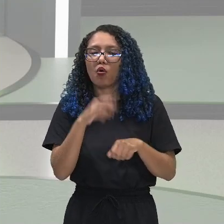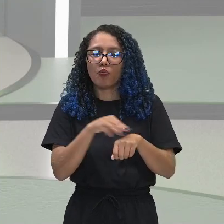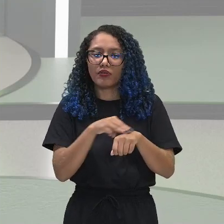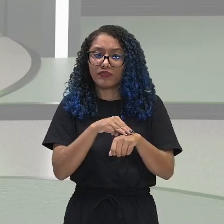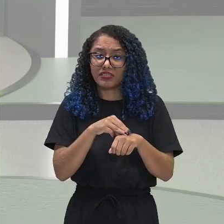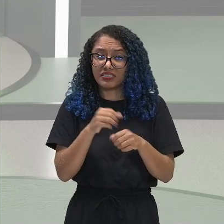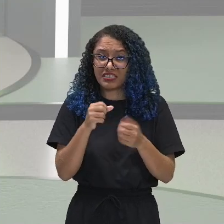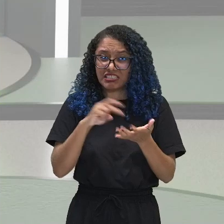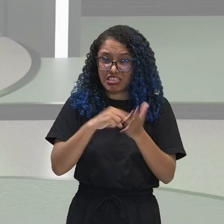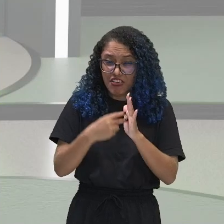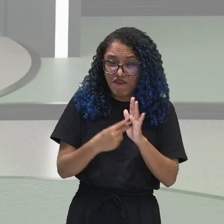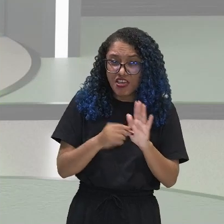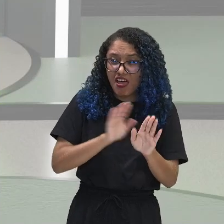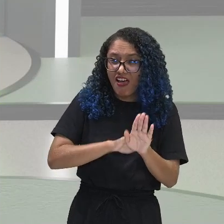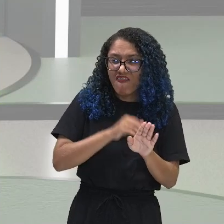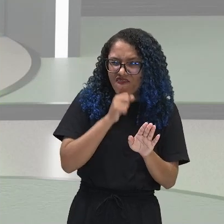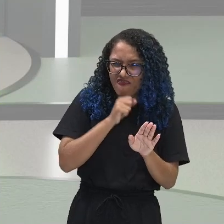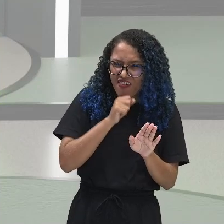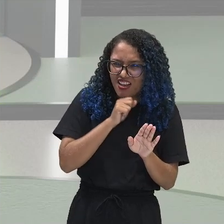porque nós vamos ter alguns